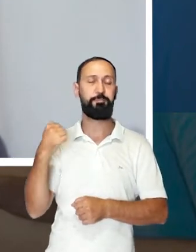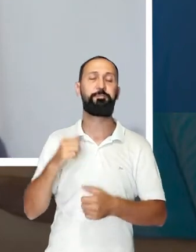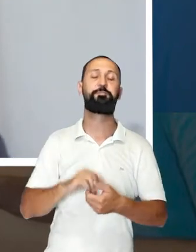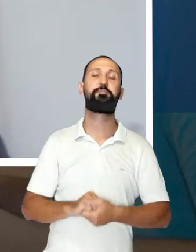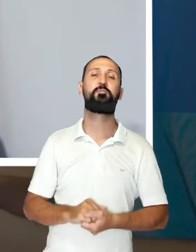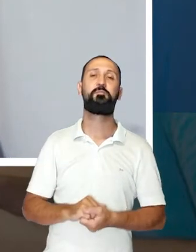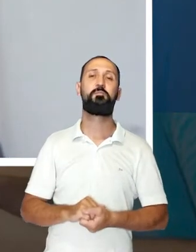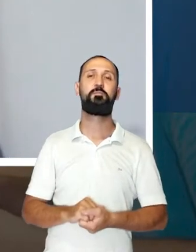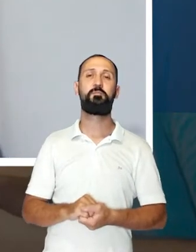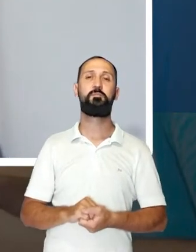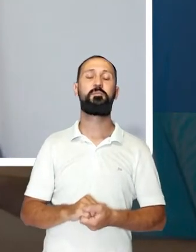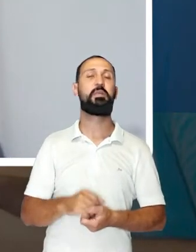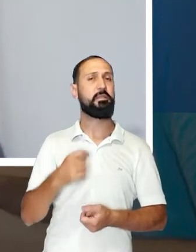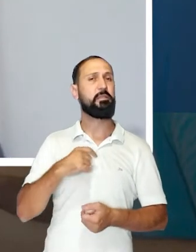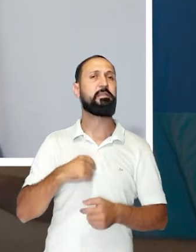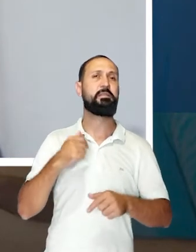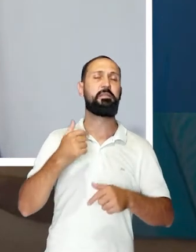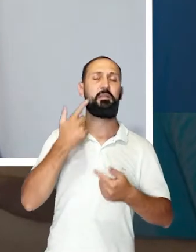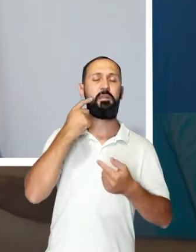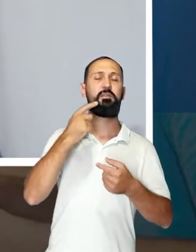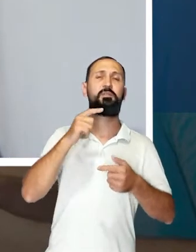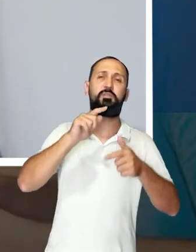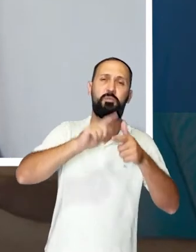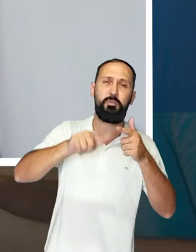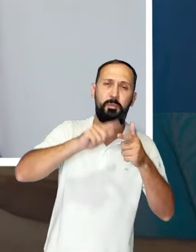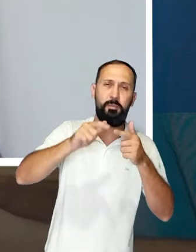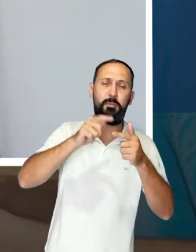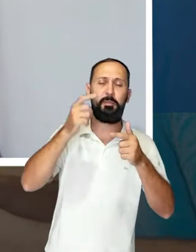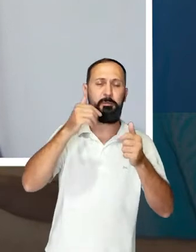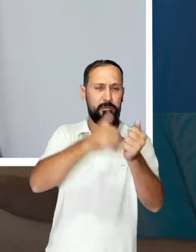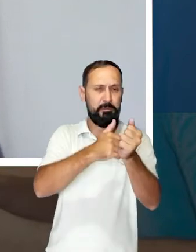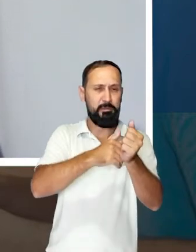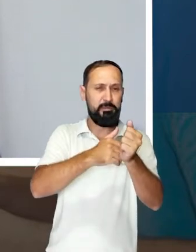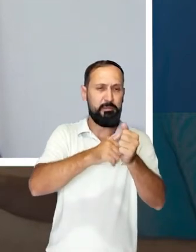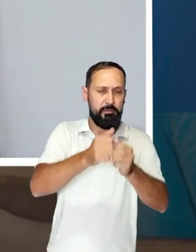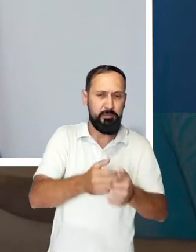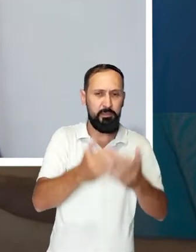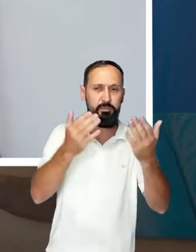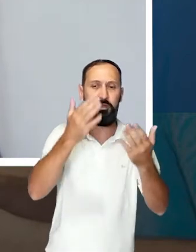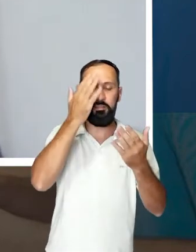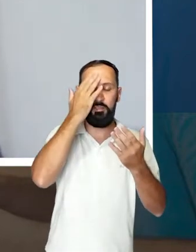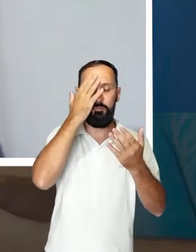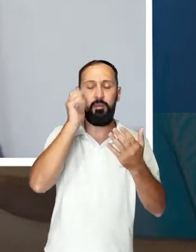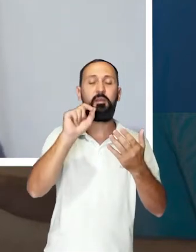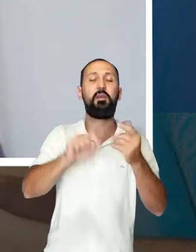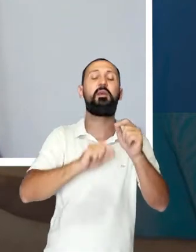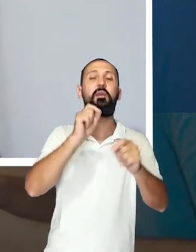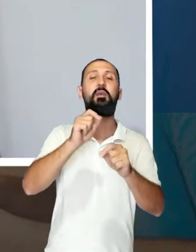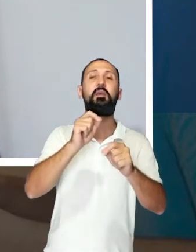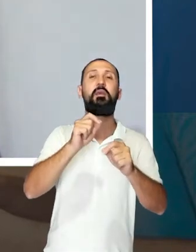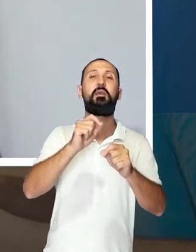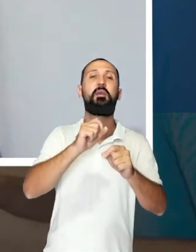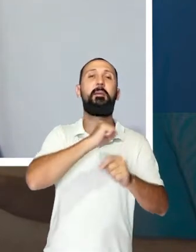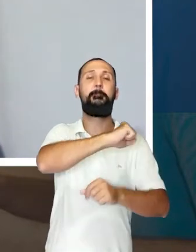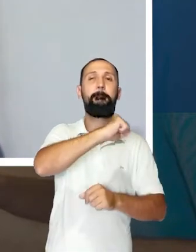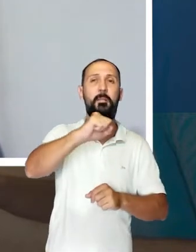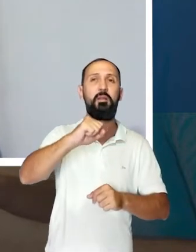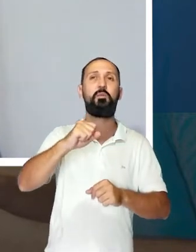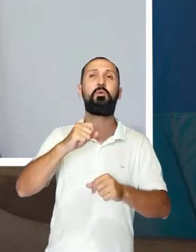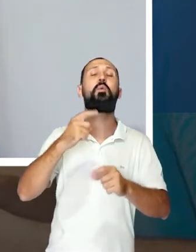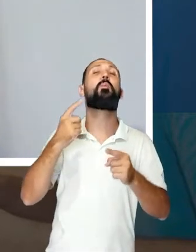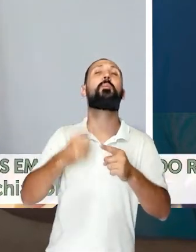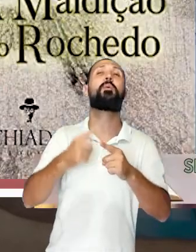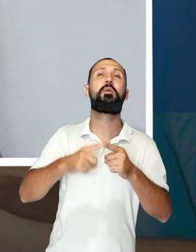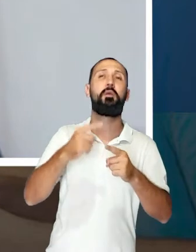tem o trabalho de decifrar. Ele já sabe quem é o assassino, ele só quer saber o motivo e